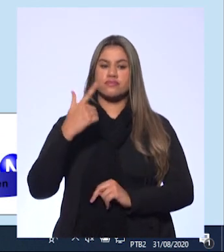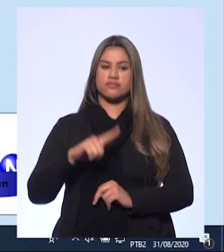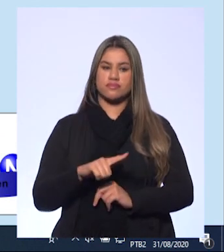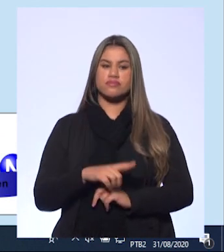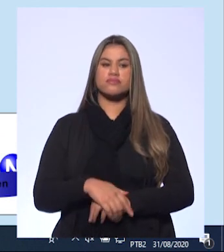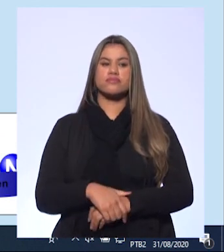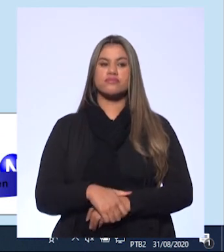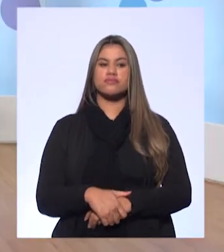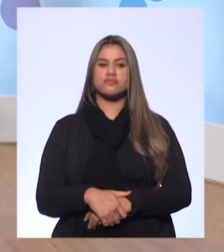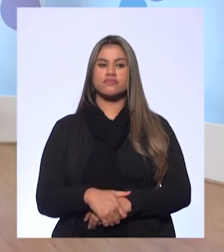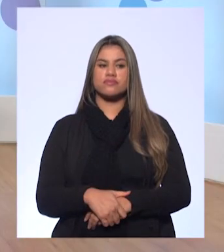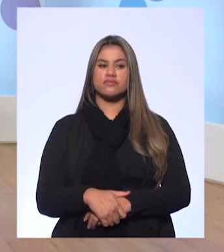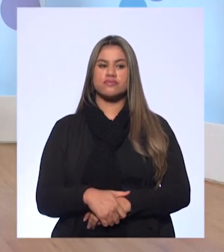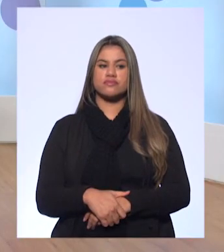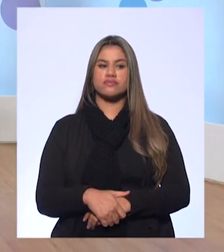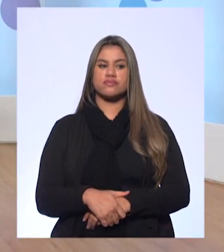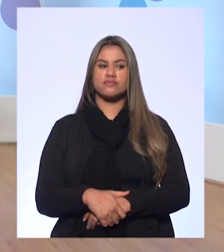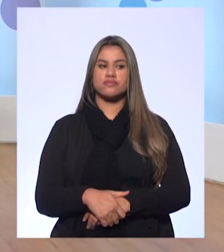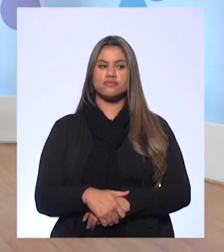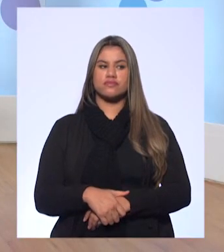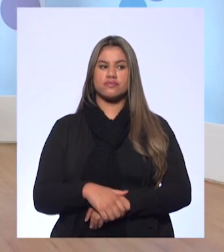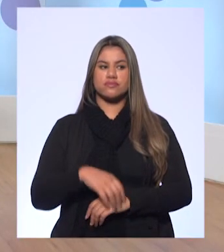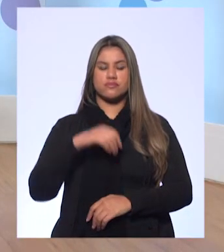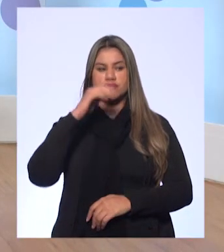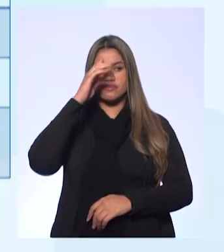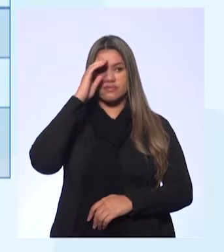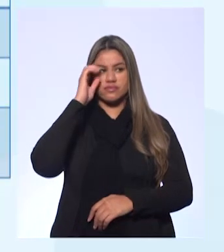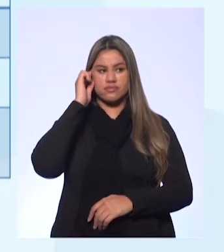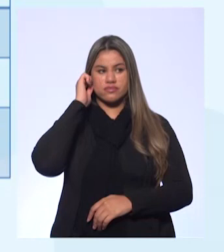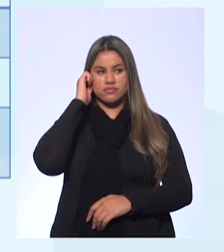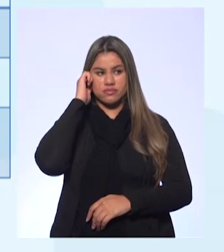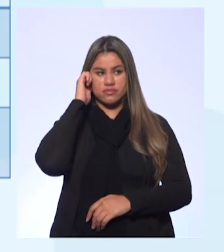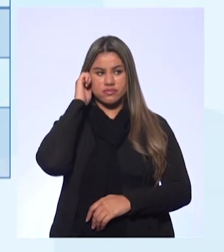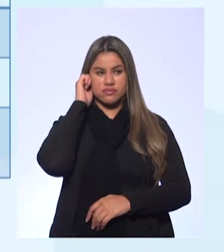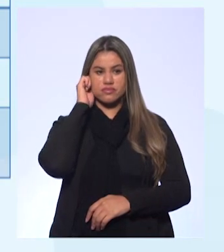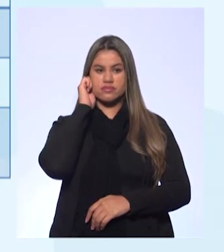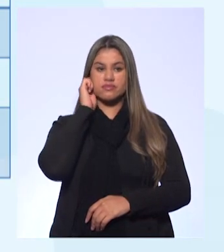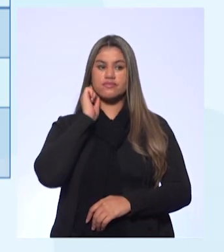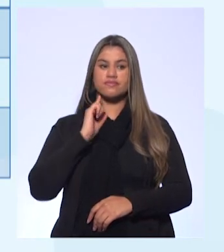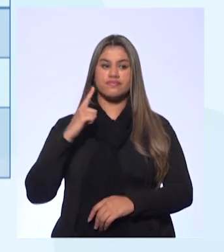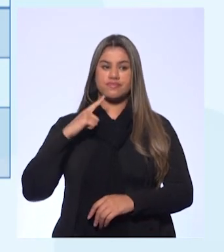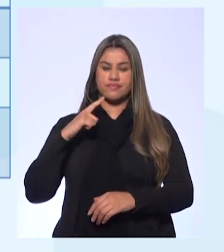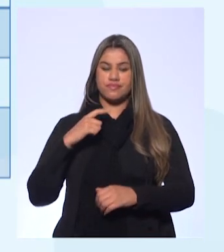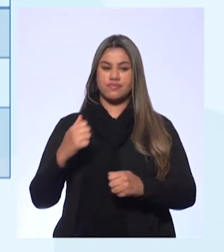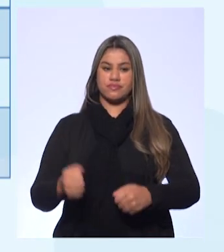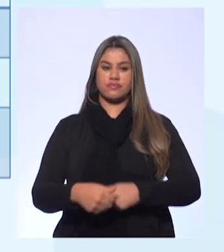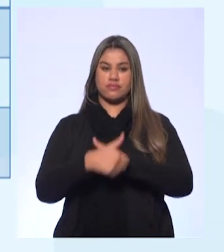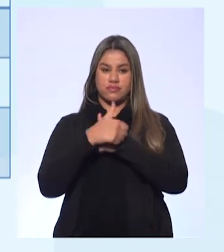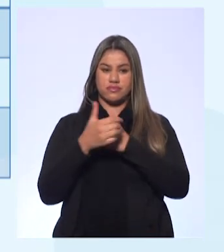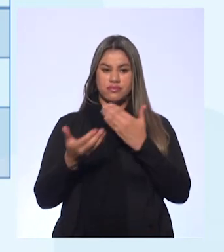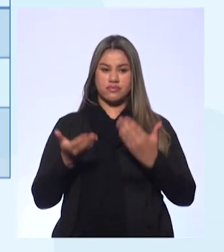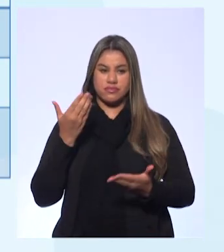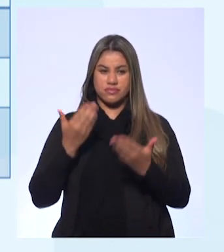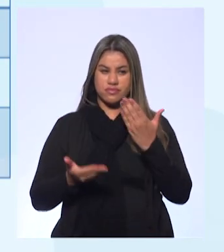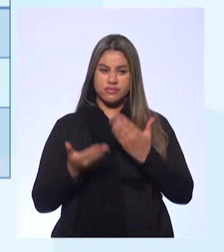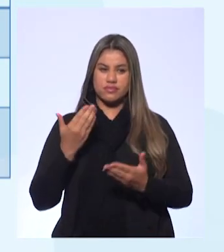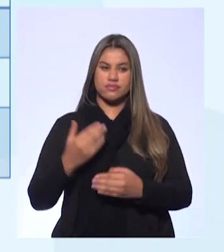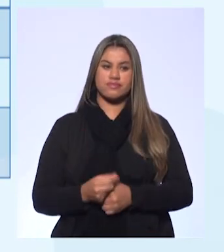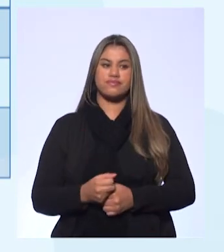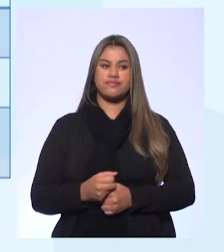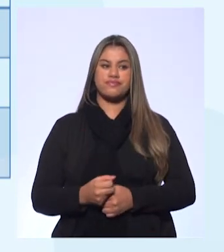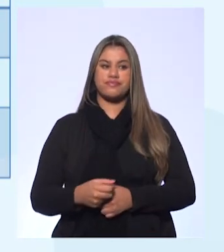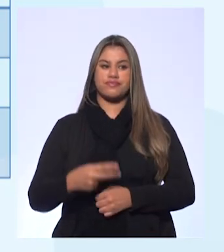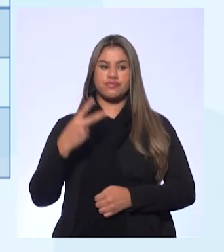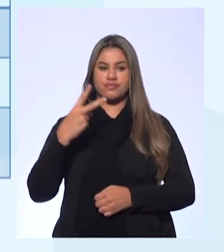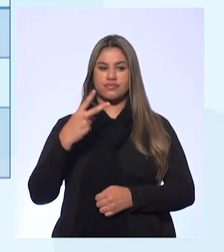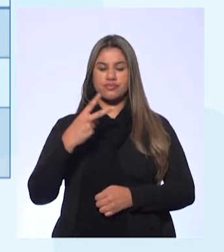por favor. Pode pôr na tela, por favor. Aí eu tenho a equação balanceada. Eu coloquei para vocês lá, ó, 2 átomos de